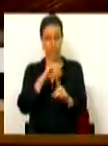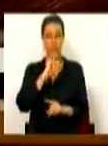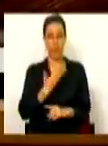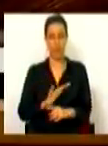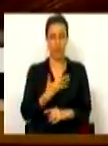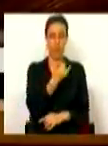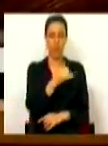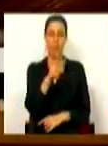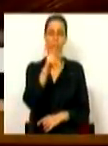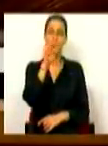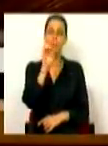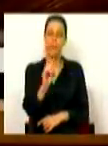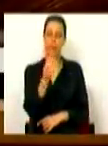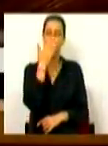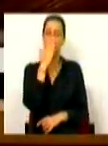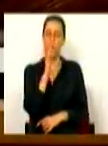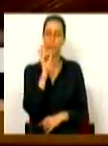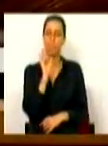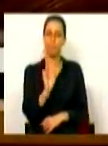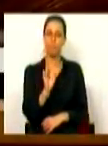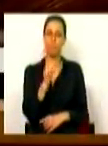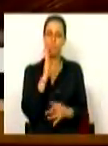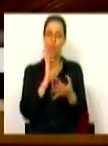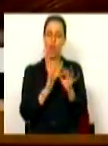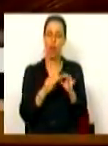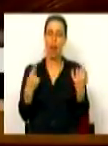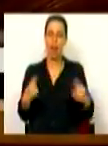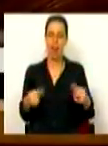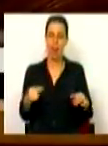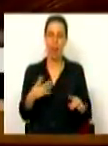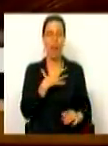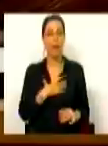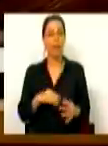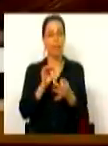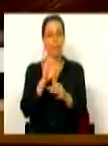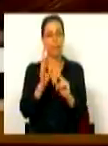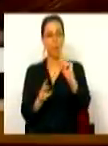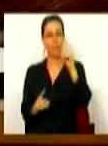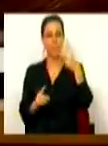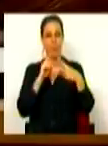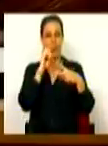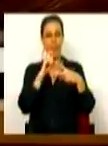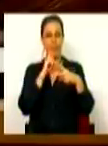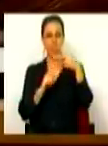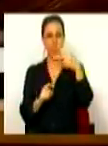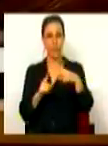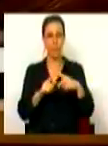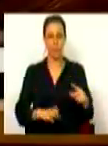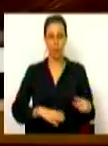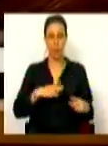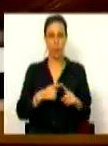para 2030 parecem plenamente justificadas. E gostava de deixar dois avisos. A